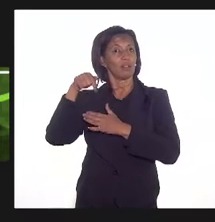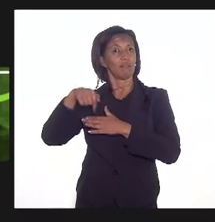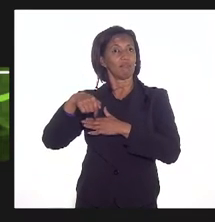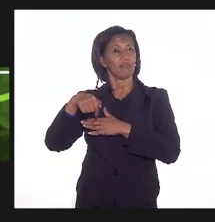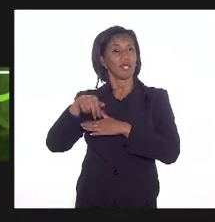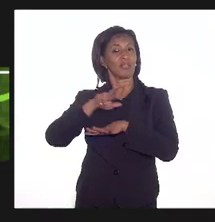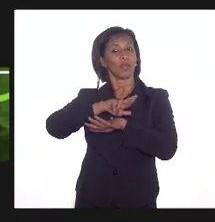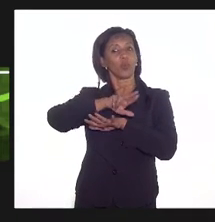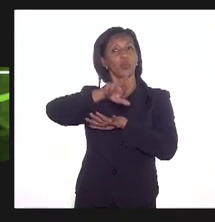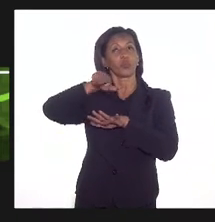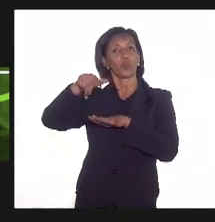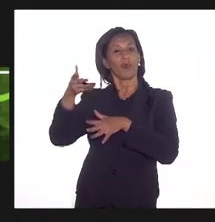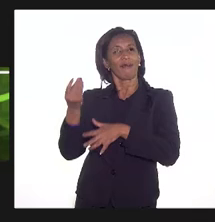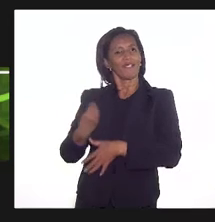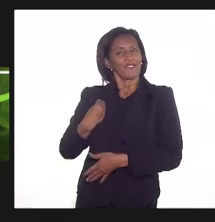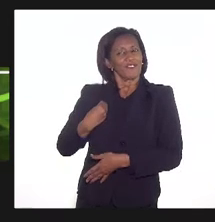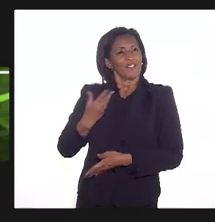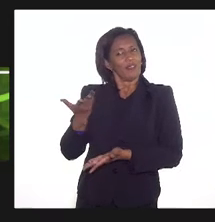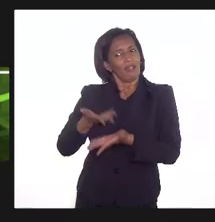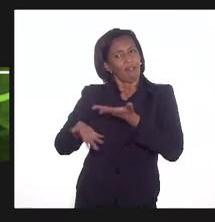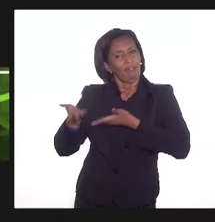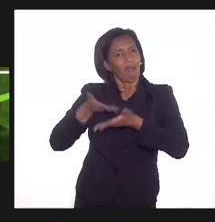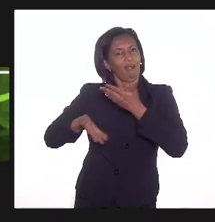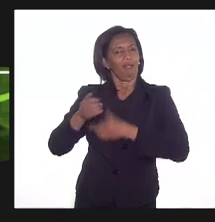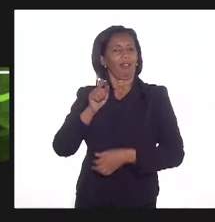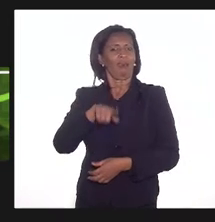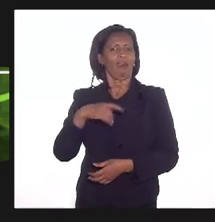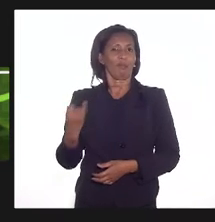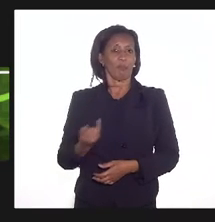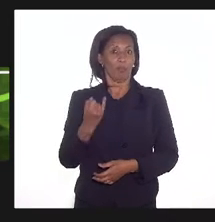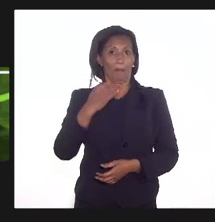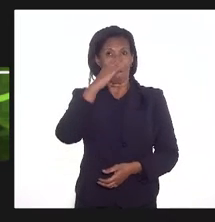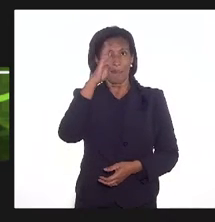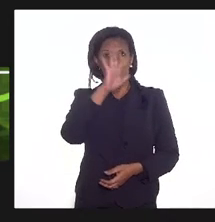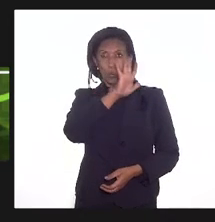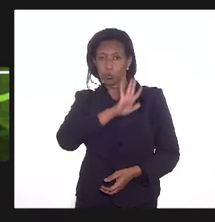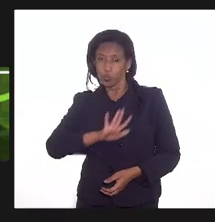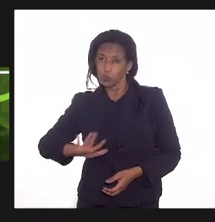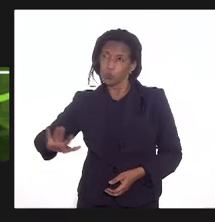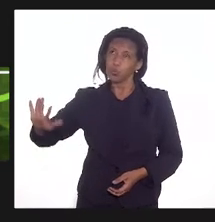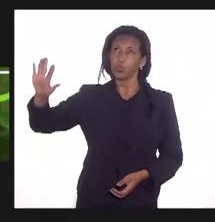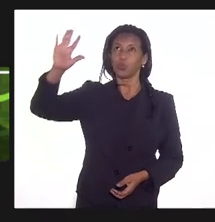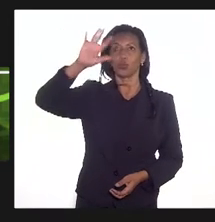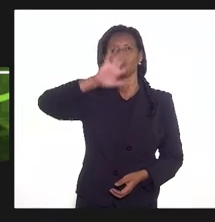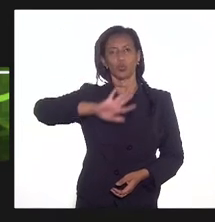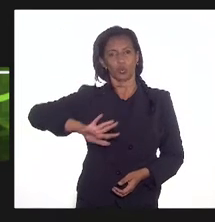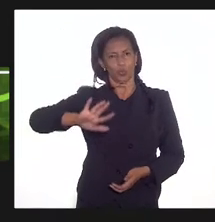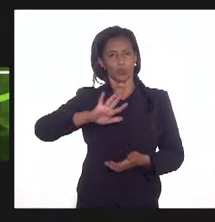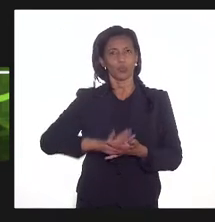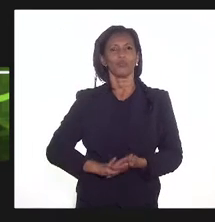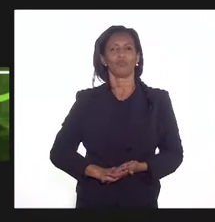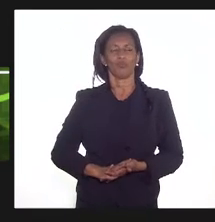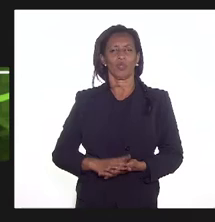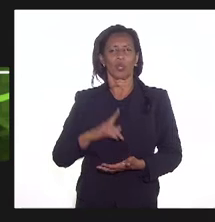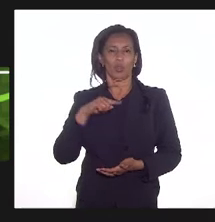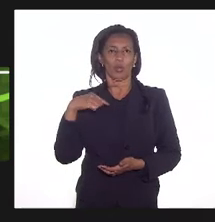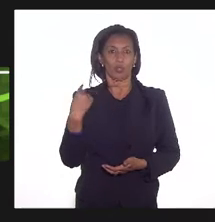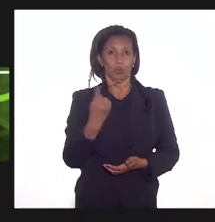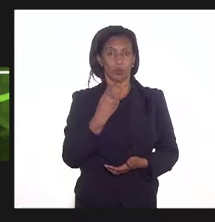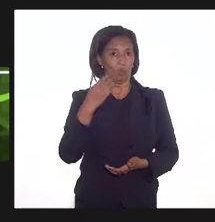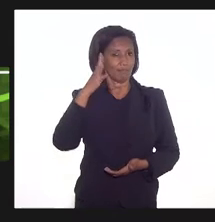diversidade dessa convivência que é muito importante também a gente atende Brasil todo a gente nós somos